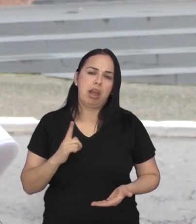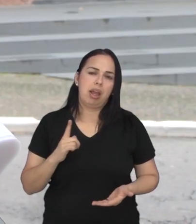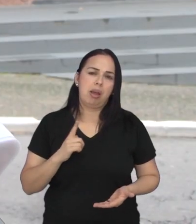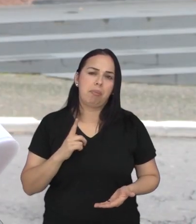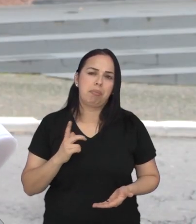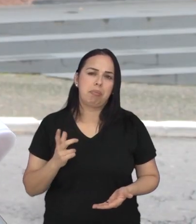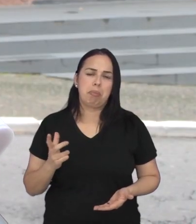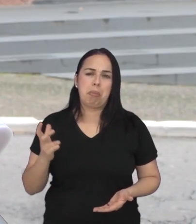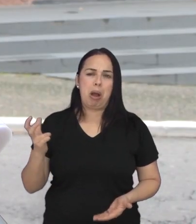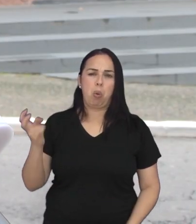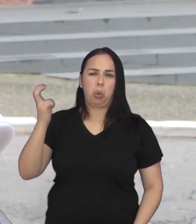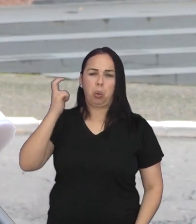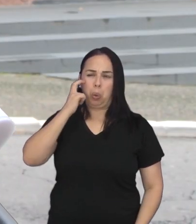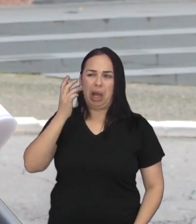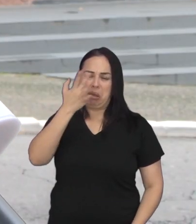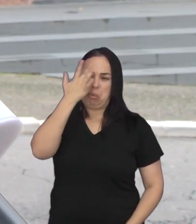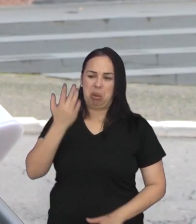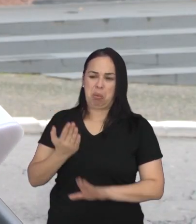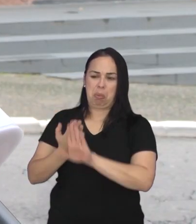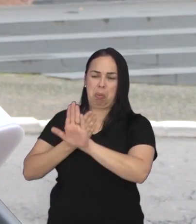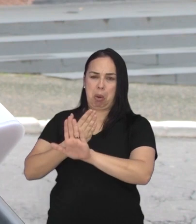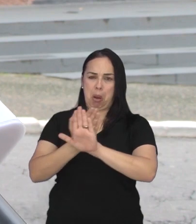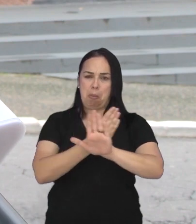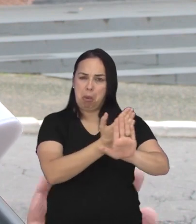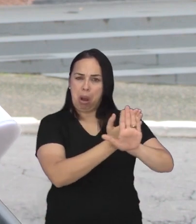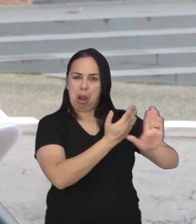indicar o local adequado para fazer o descarte.